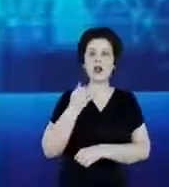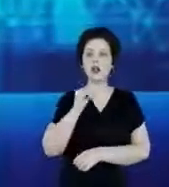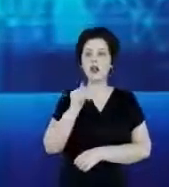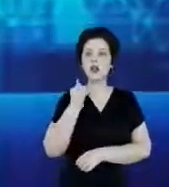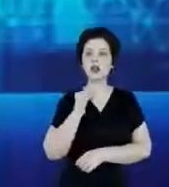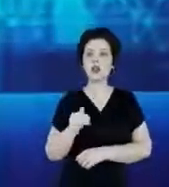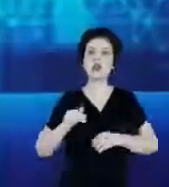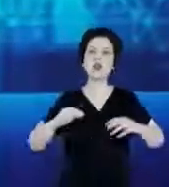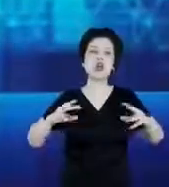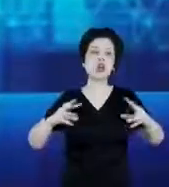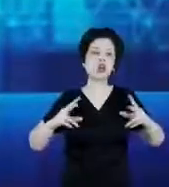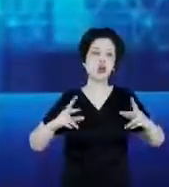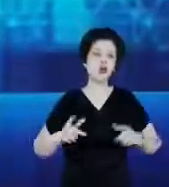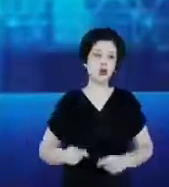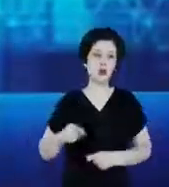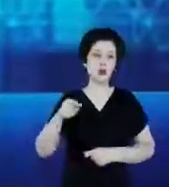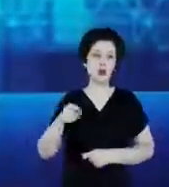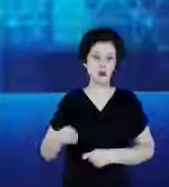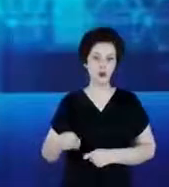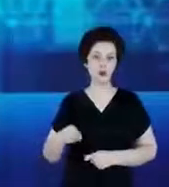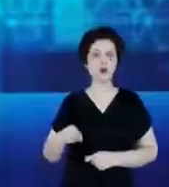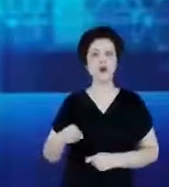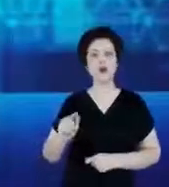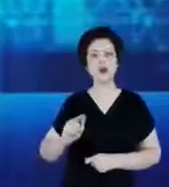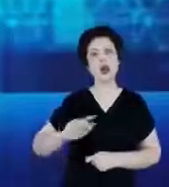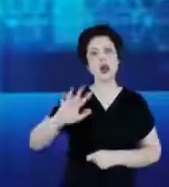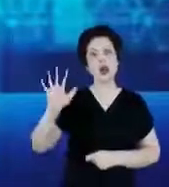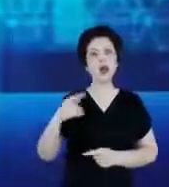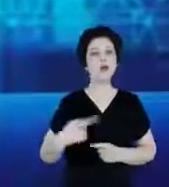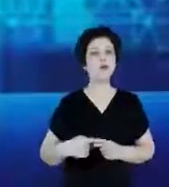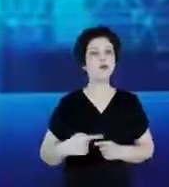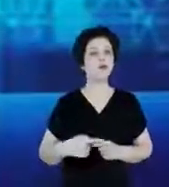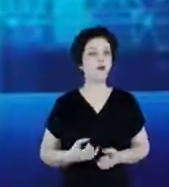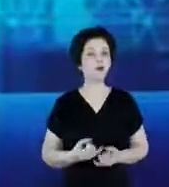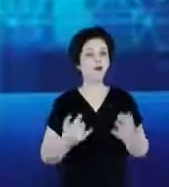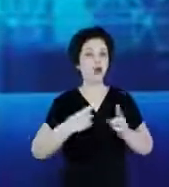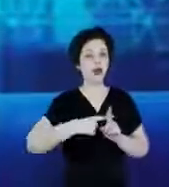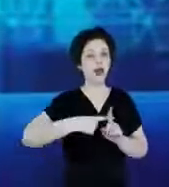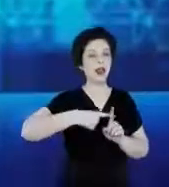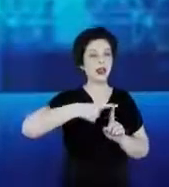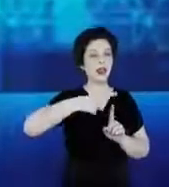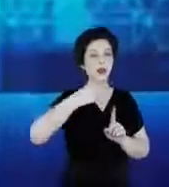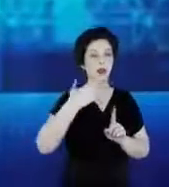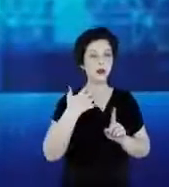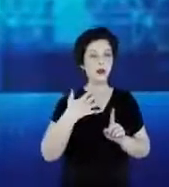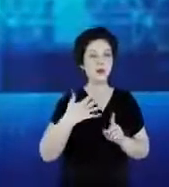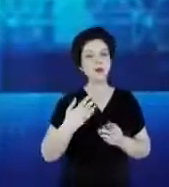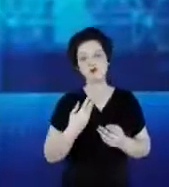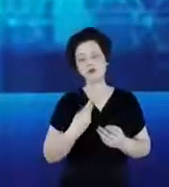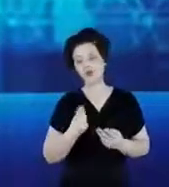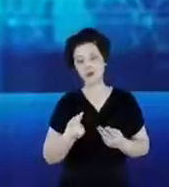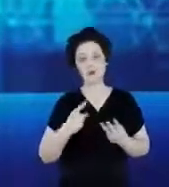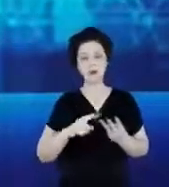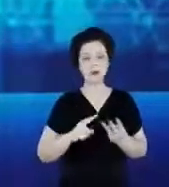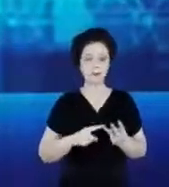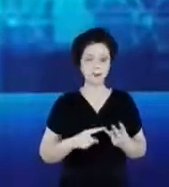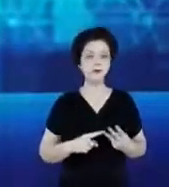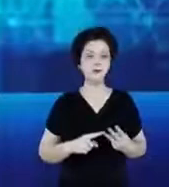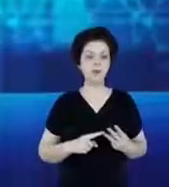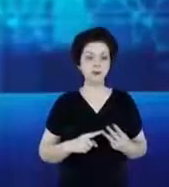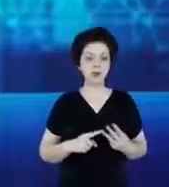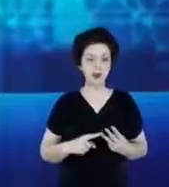fontes possíveis, e aí é um custo alto, né, porque muitas dessas térmicas ineficientes, e também buscamos